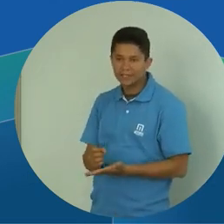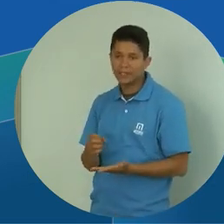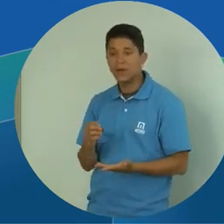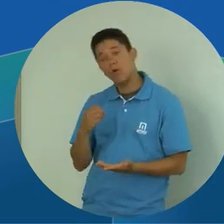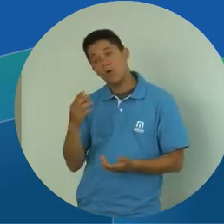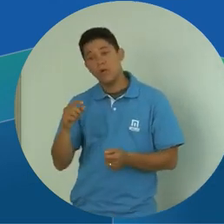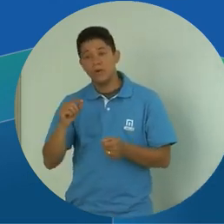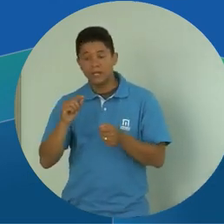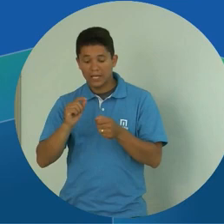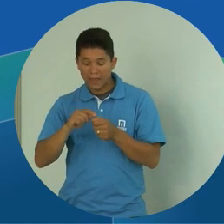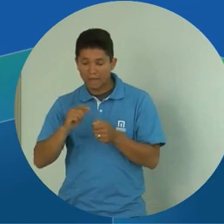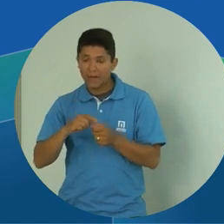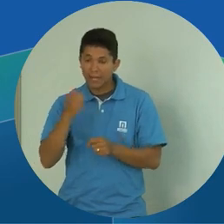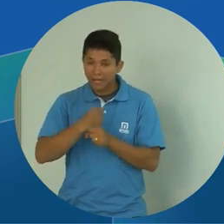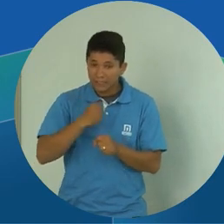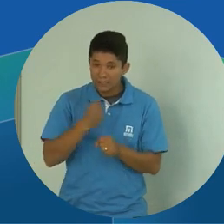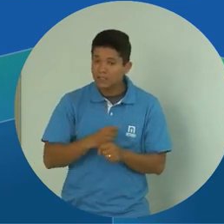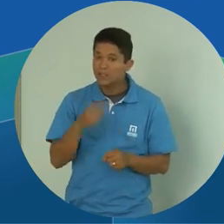uma